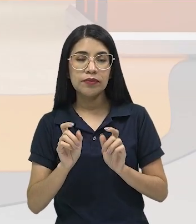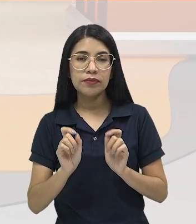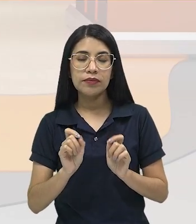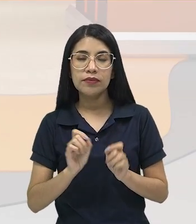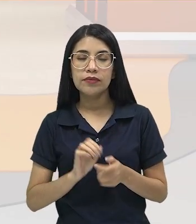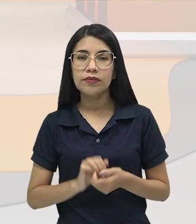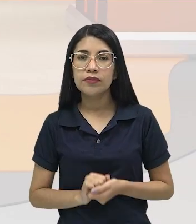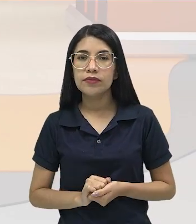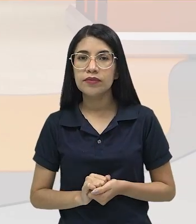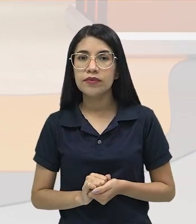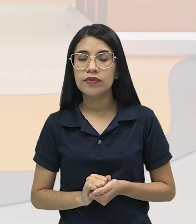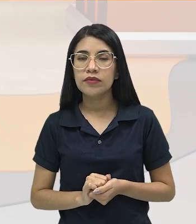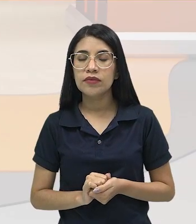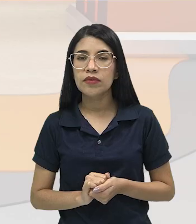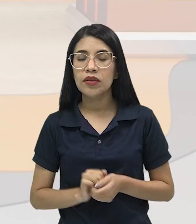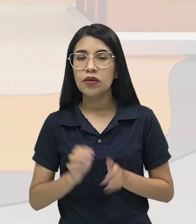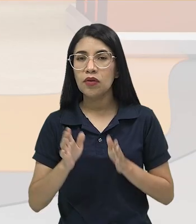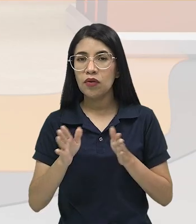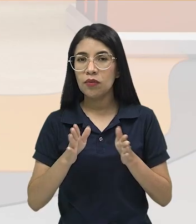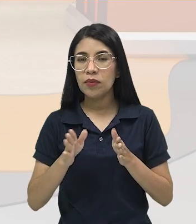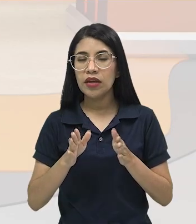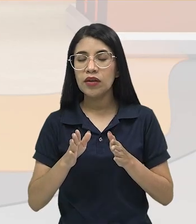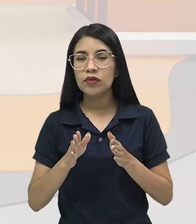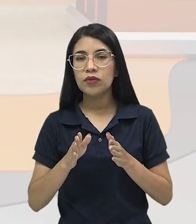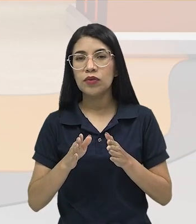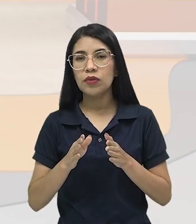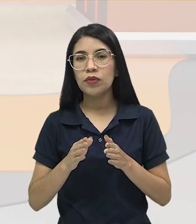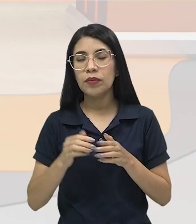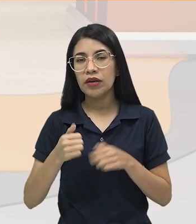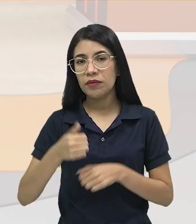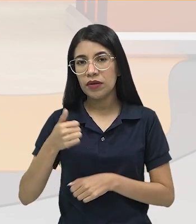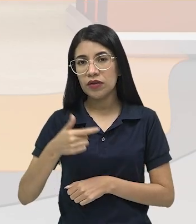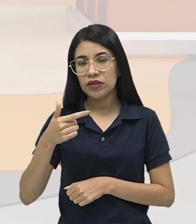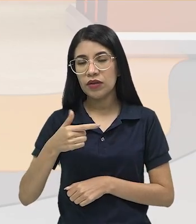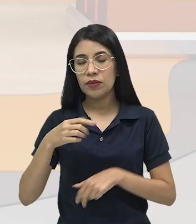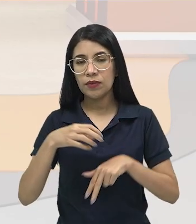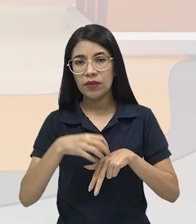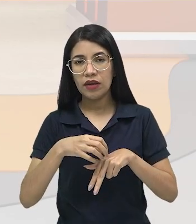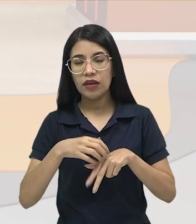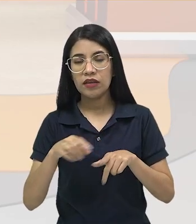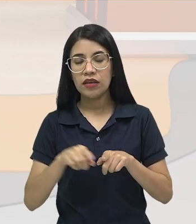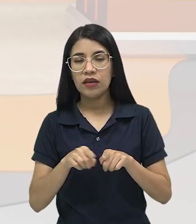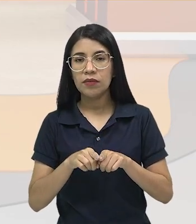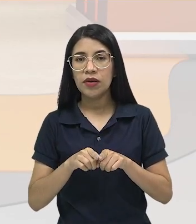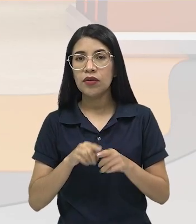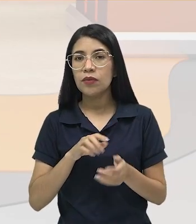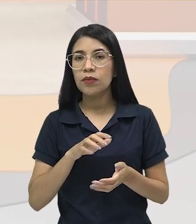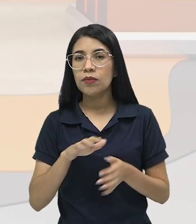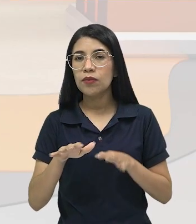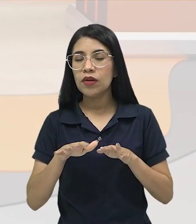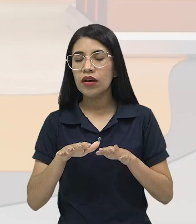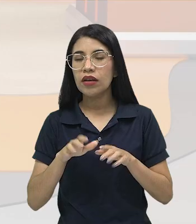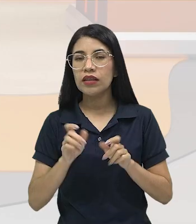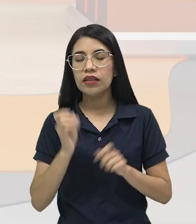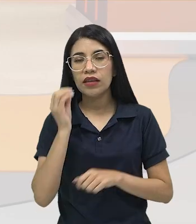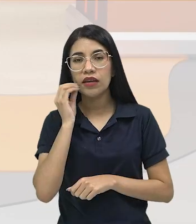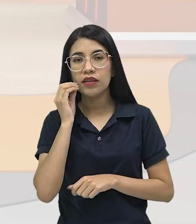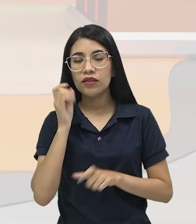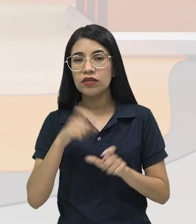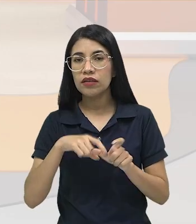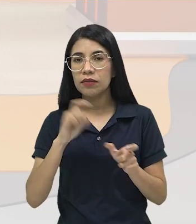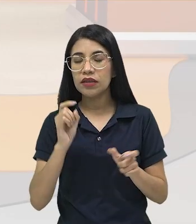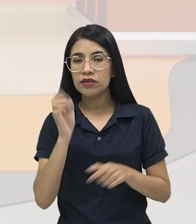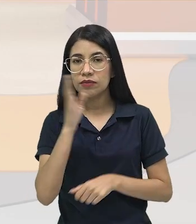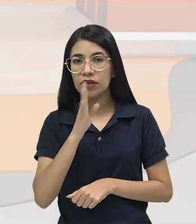período das regências, que já vai ser entre o primeiro e segundo reinado, com o movimento tentando se tornar Brasil independente